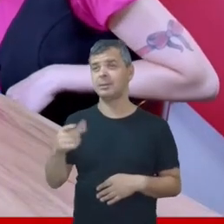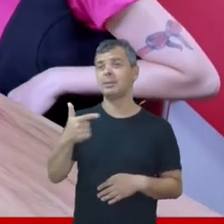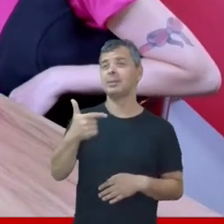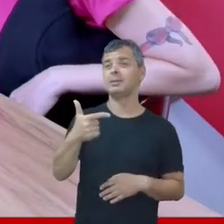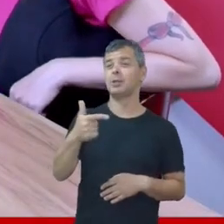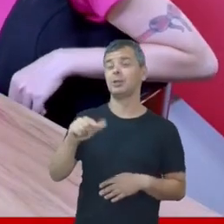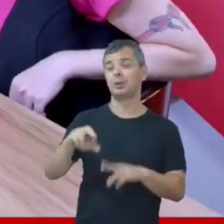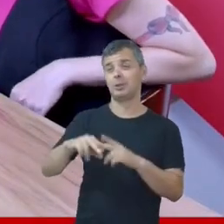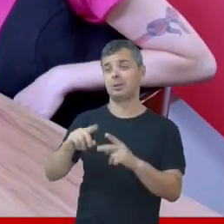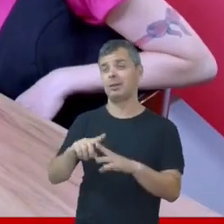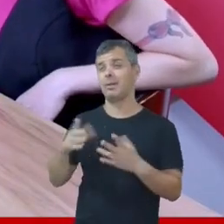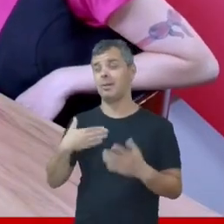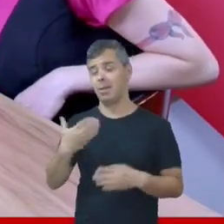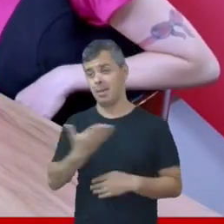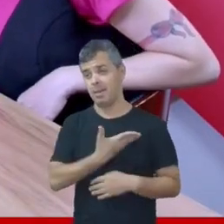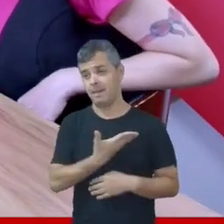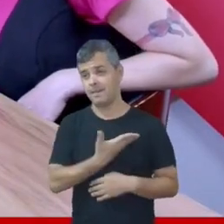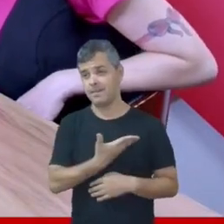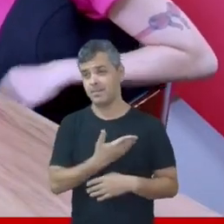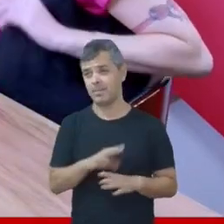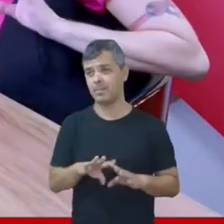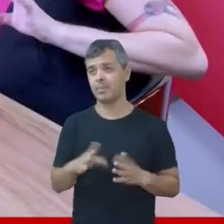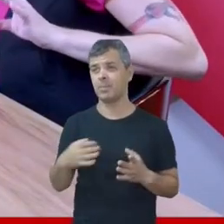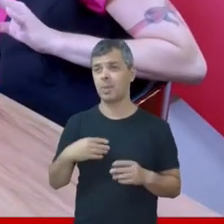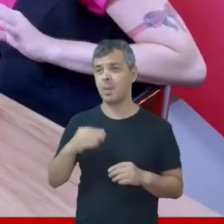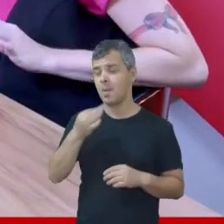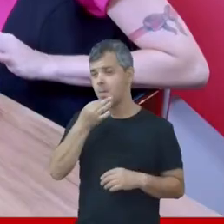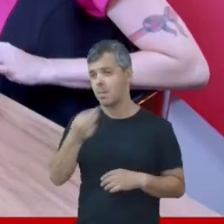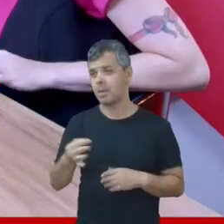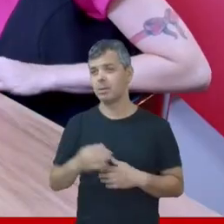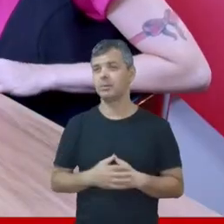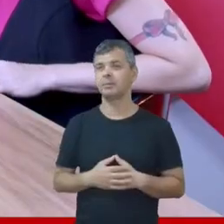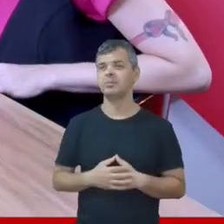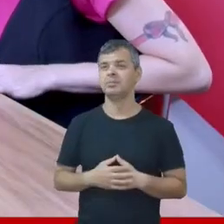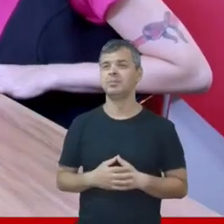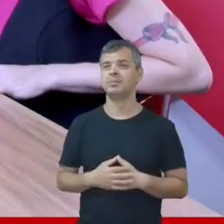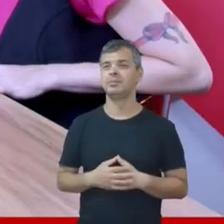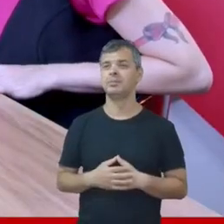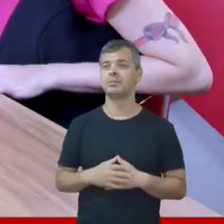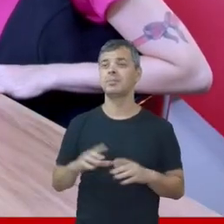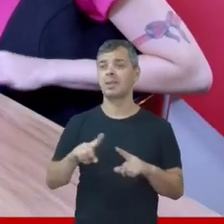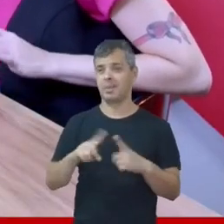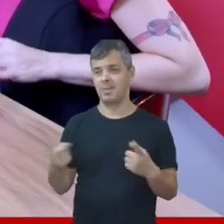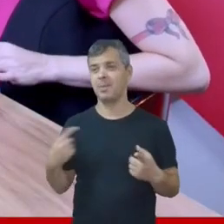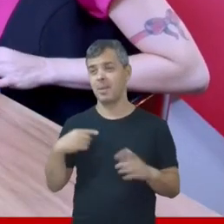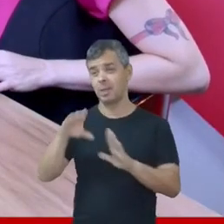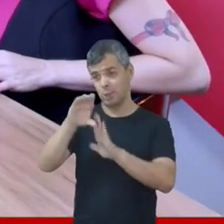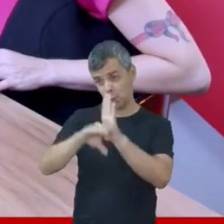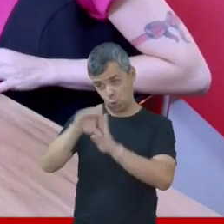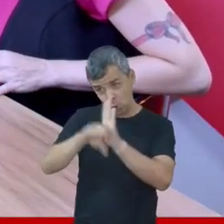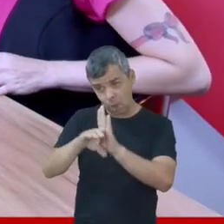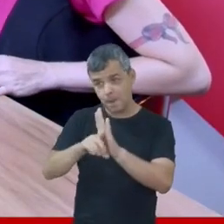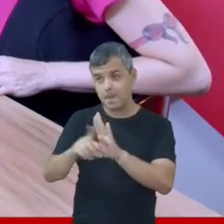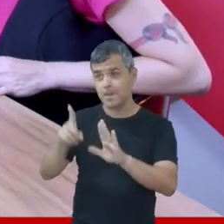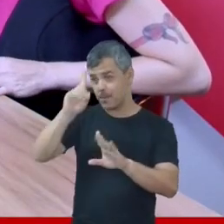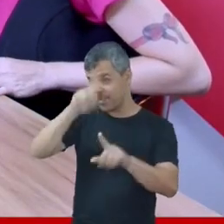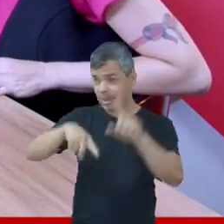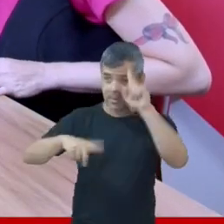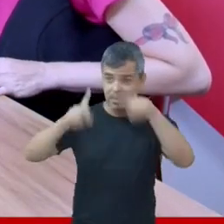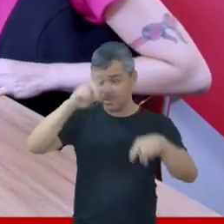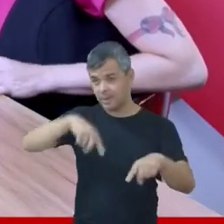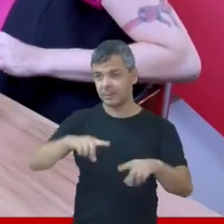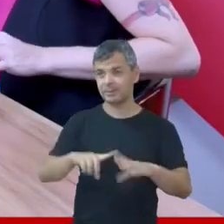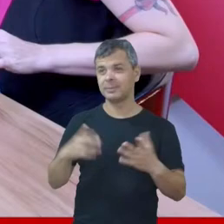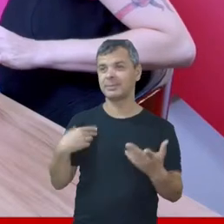namorados. Amiga, aborta esse comentário aí, deixa assim, abafa. Mas mais o currículo. Exato. Que test drive a gente